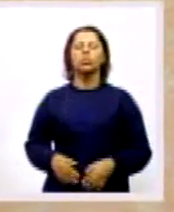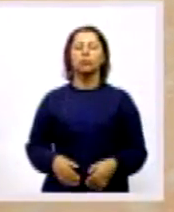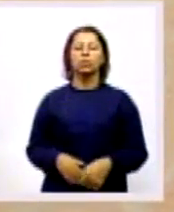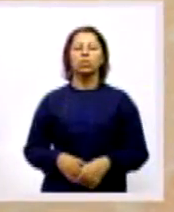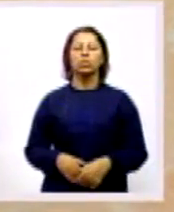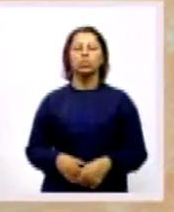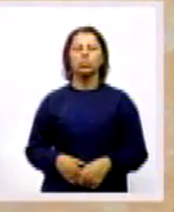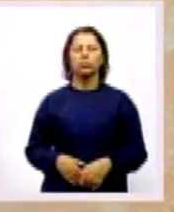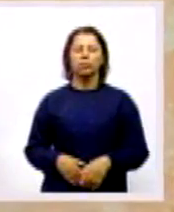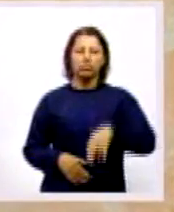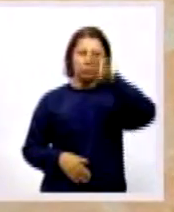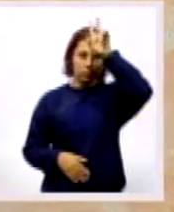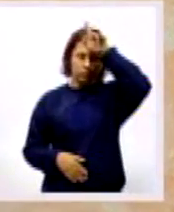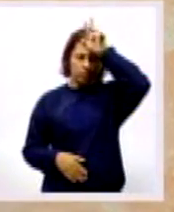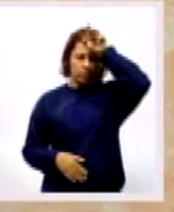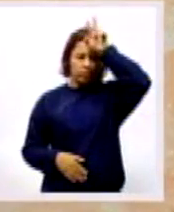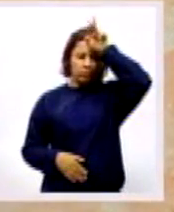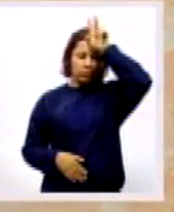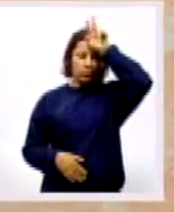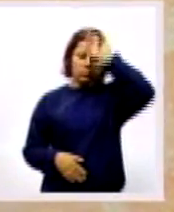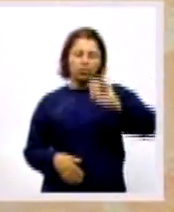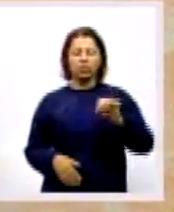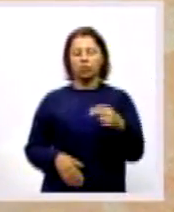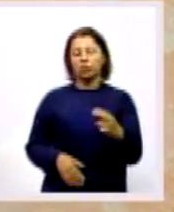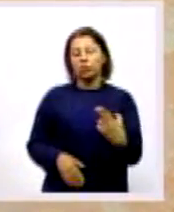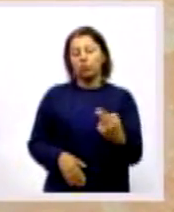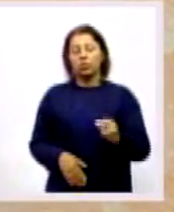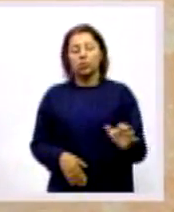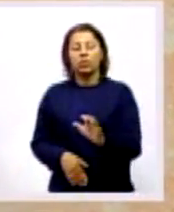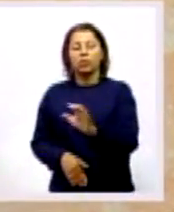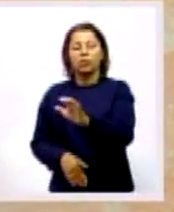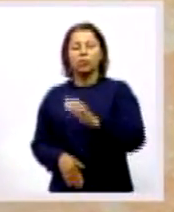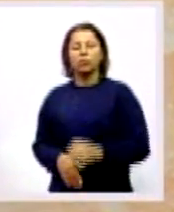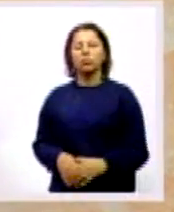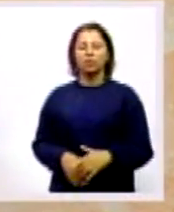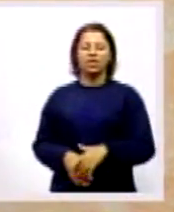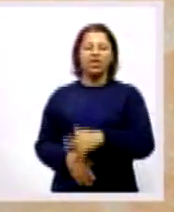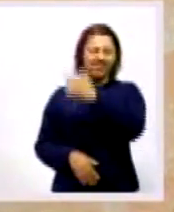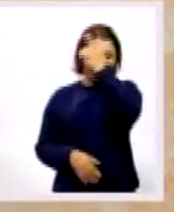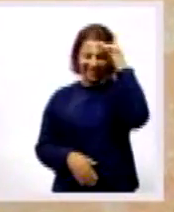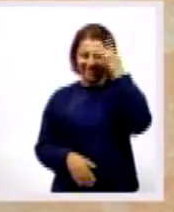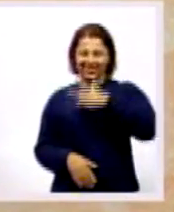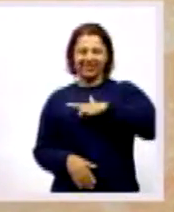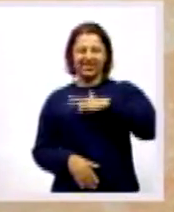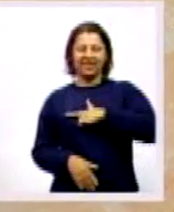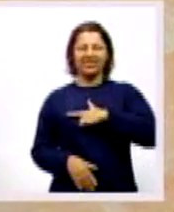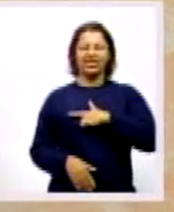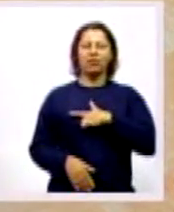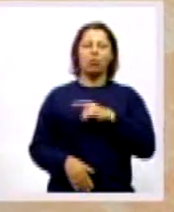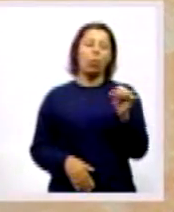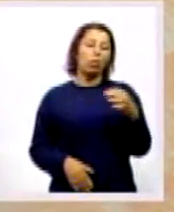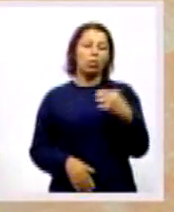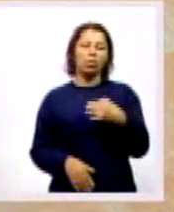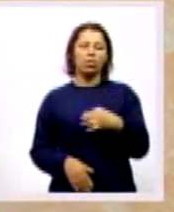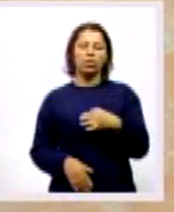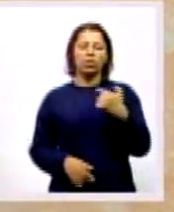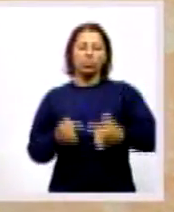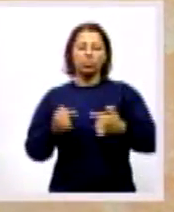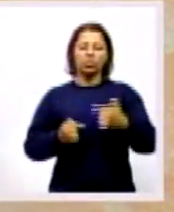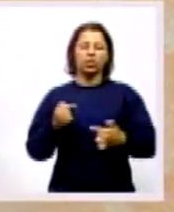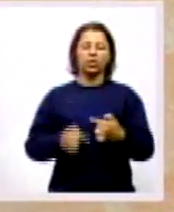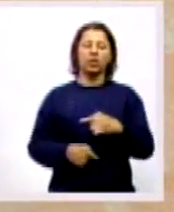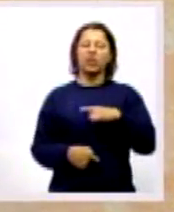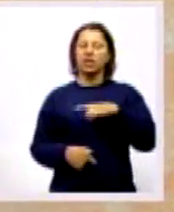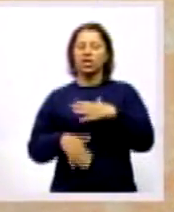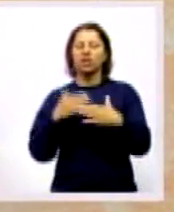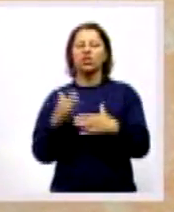Barata? É? Um rato, não sei. Gente feia? Político? Tem de